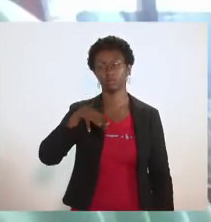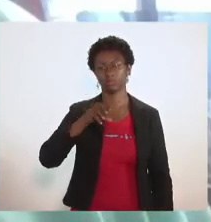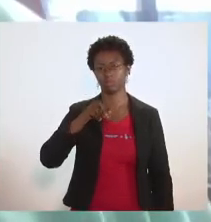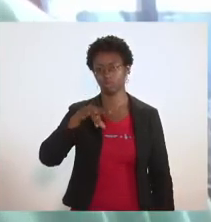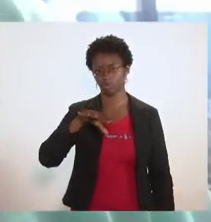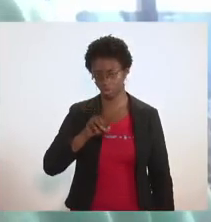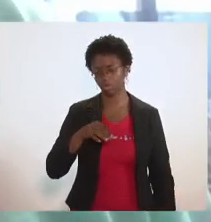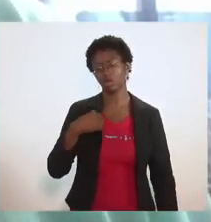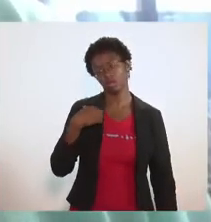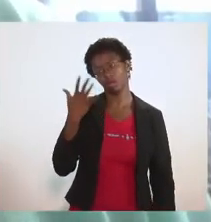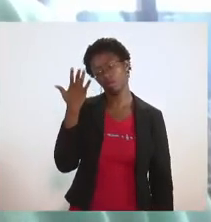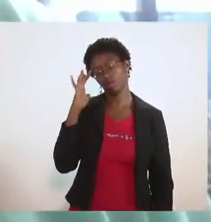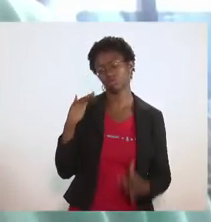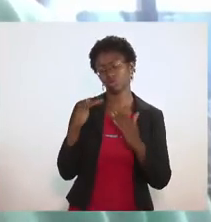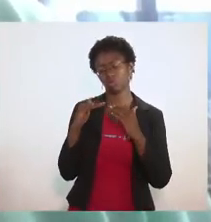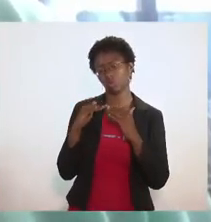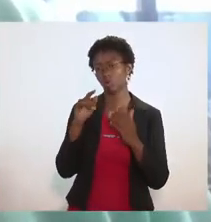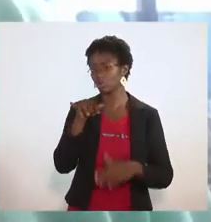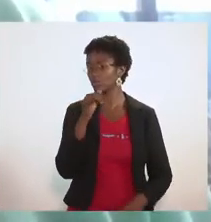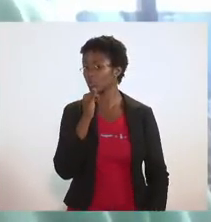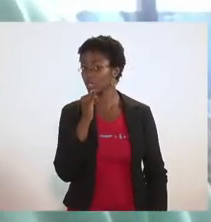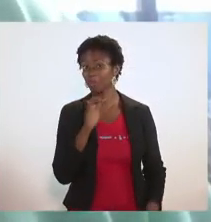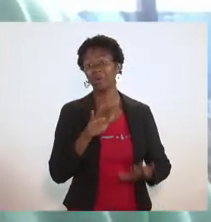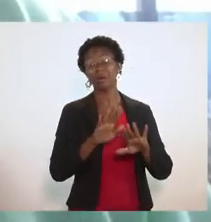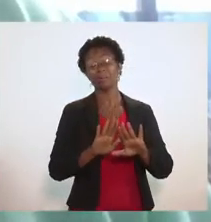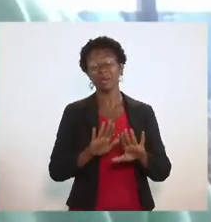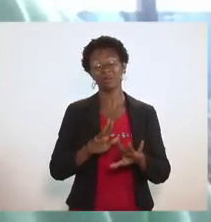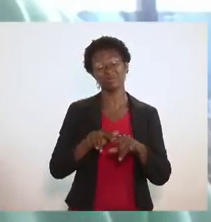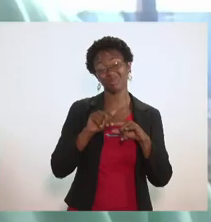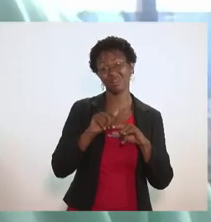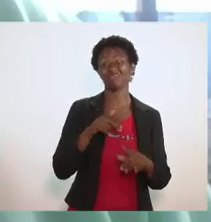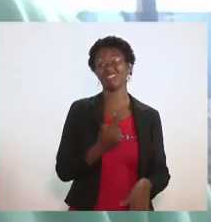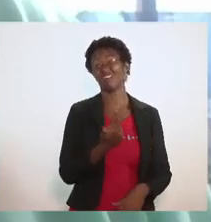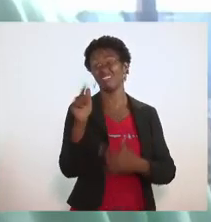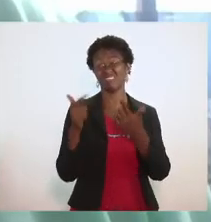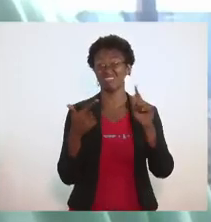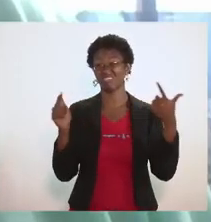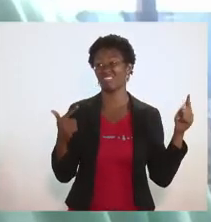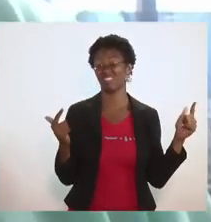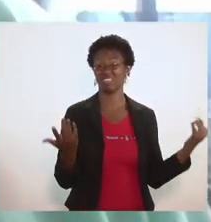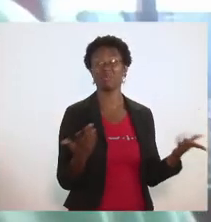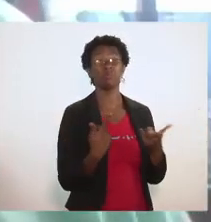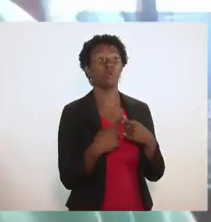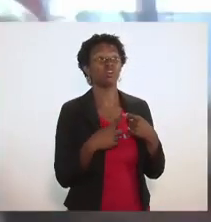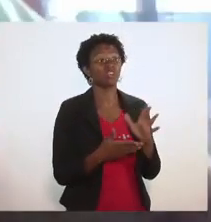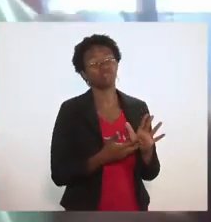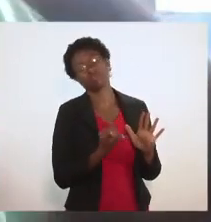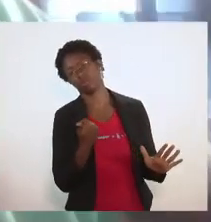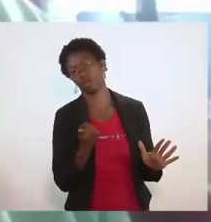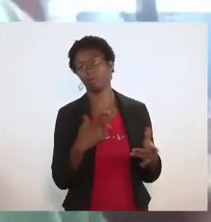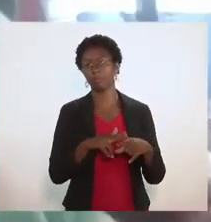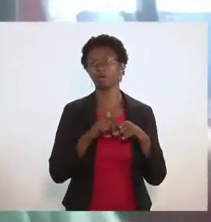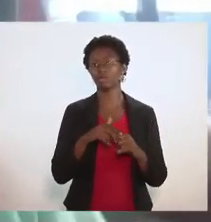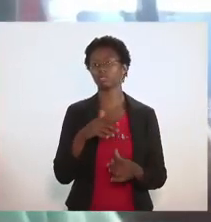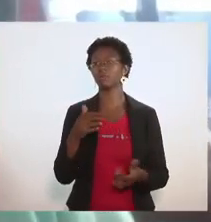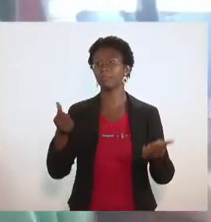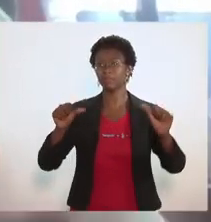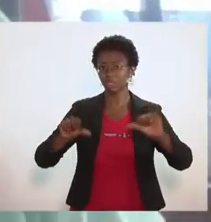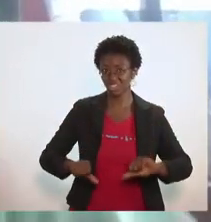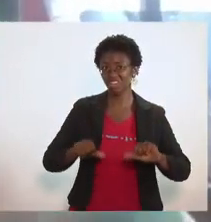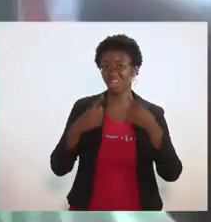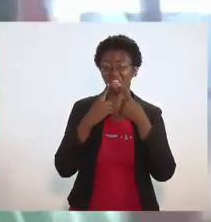que exceptua os bens tombados de natureza religiosa ou arquitetônica.